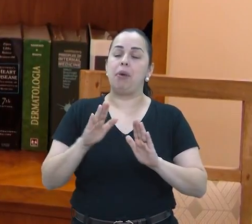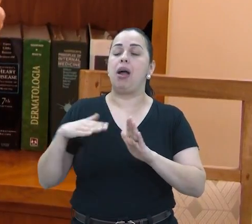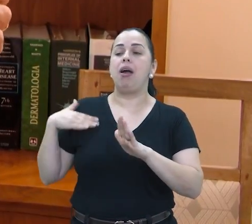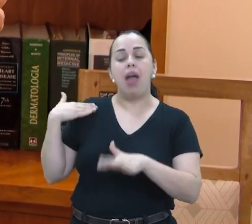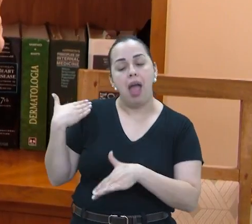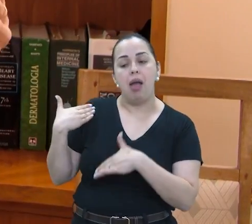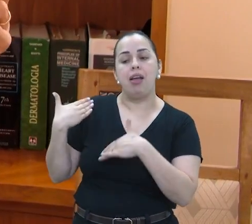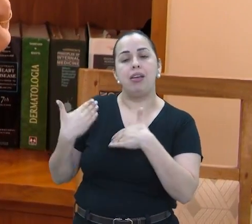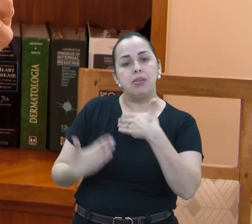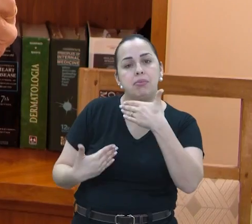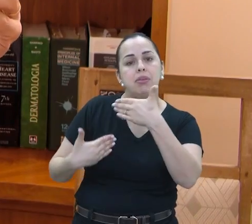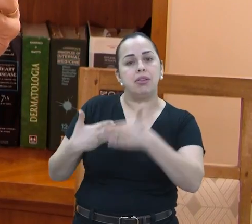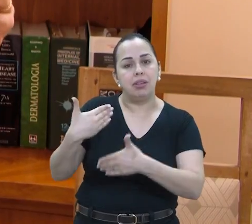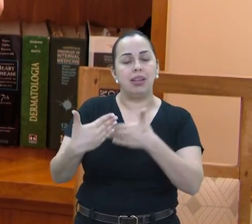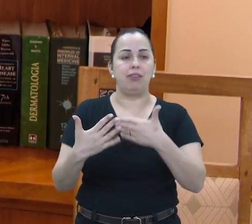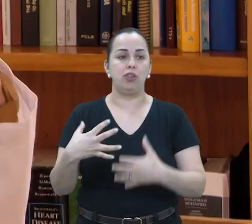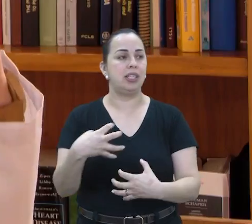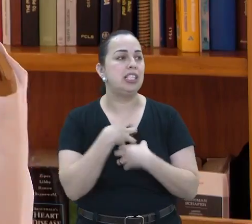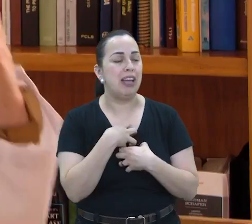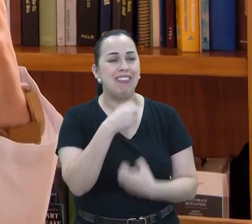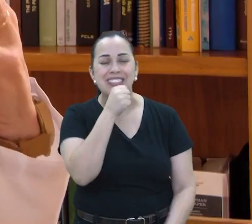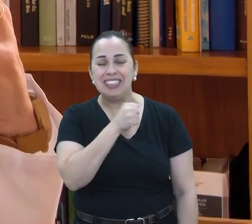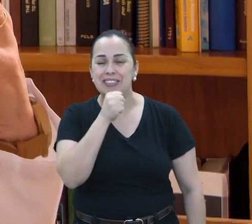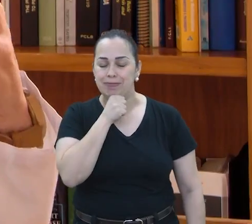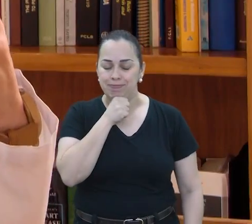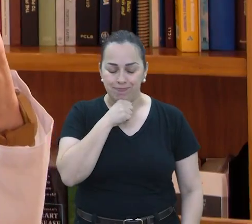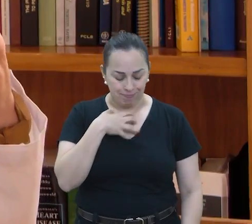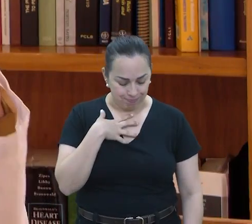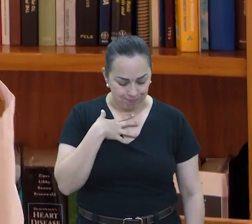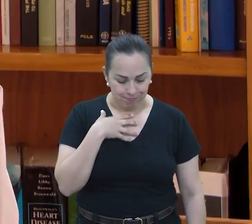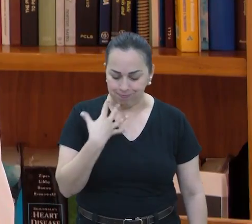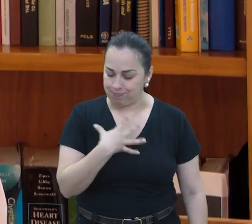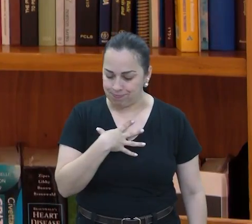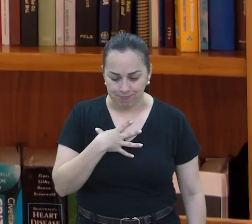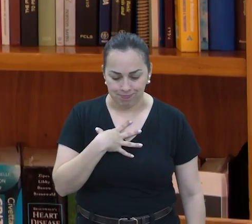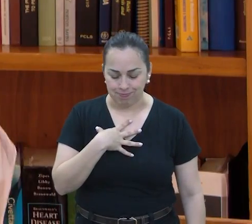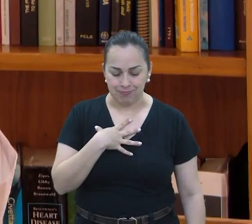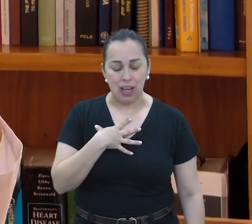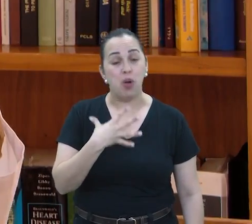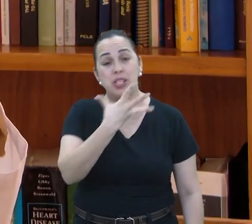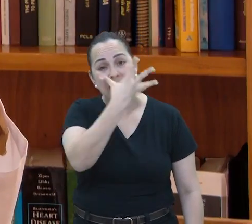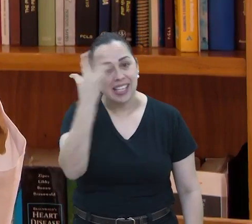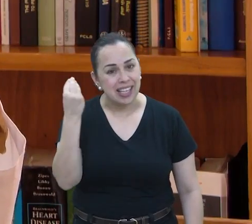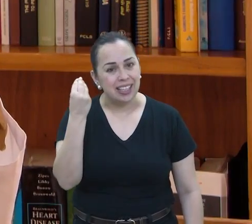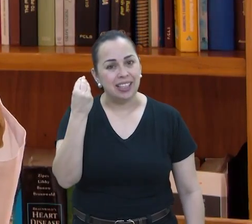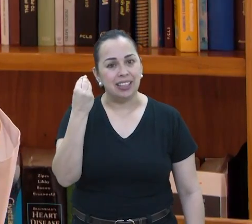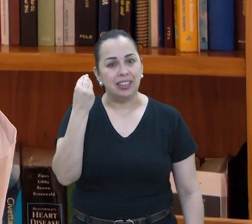que se trata de um processo gradativo. Eu vou me sentir velho quando eu esquecer